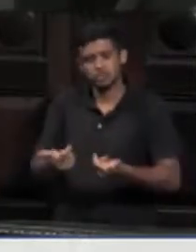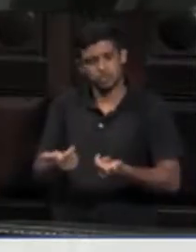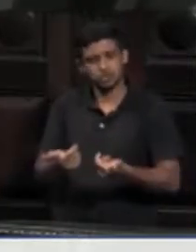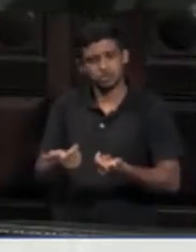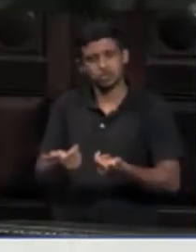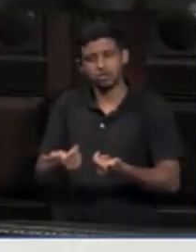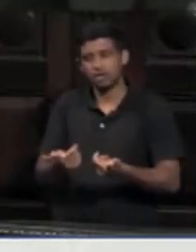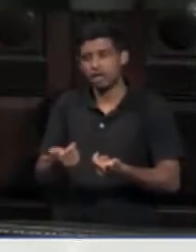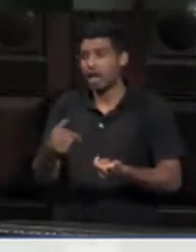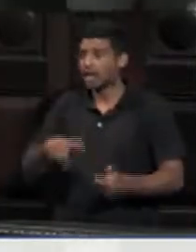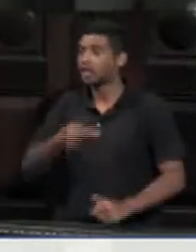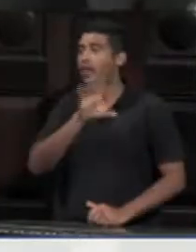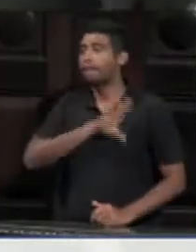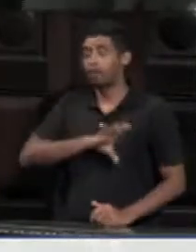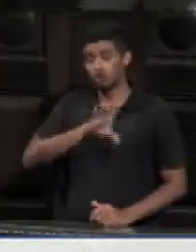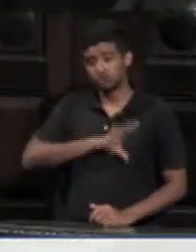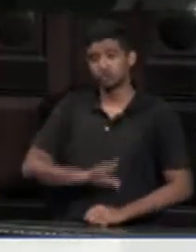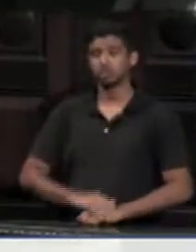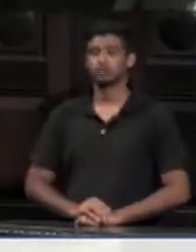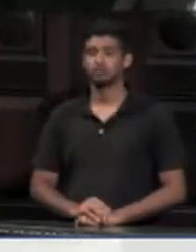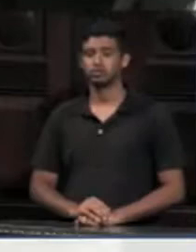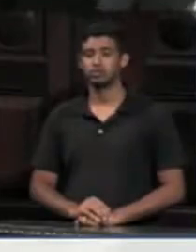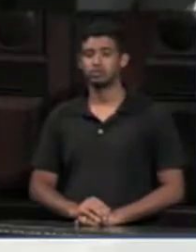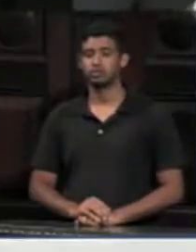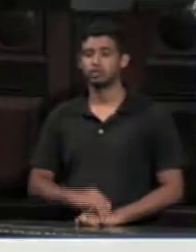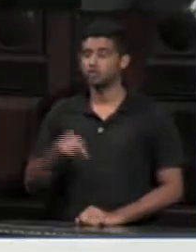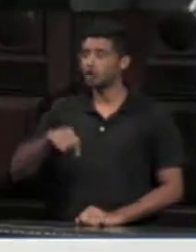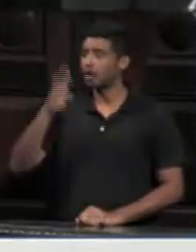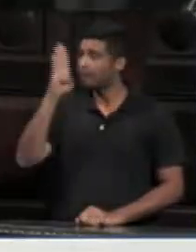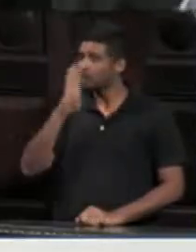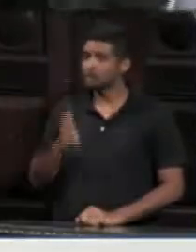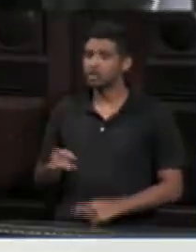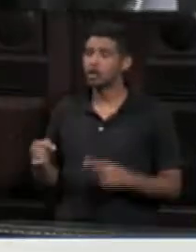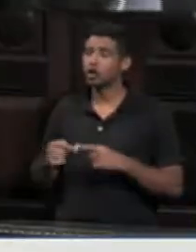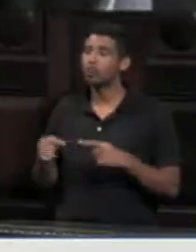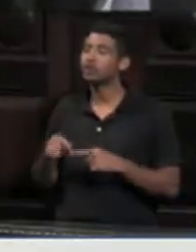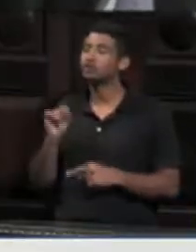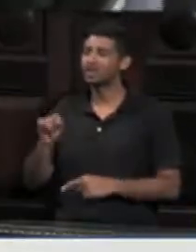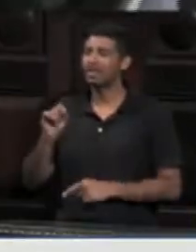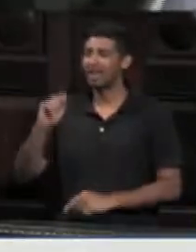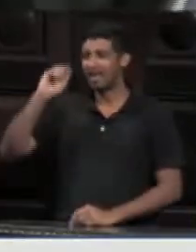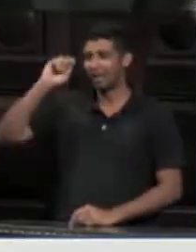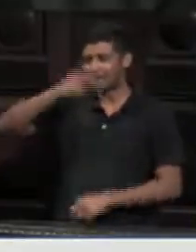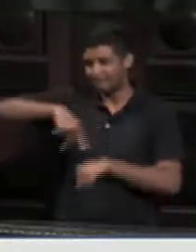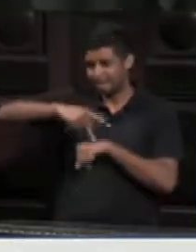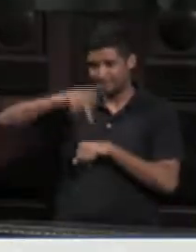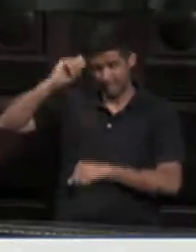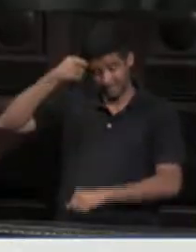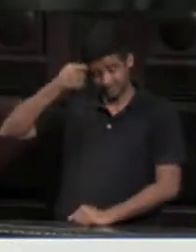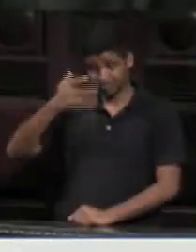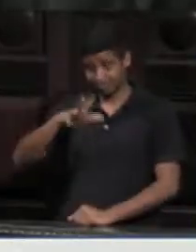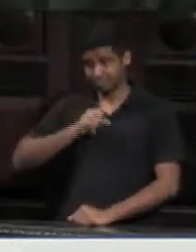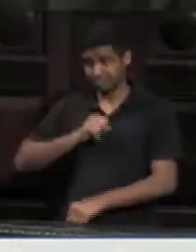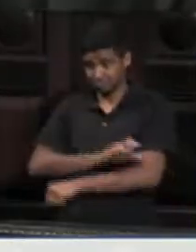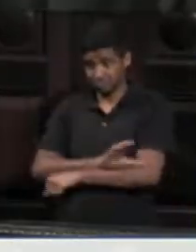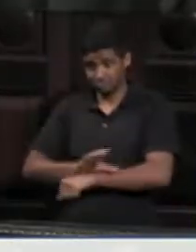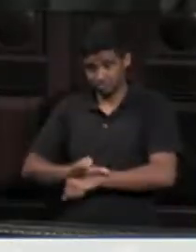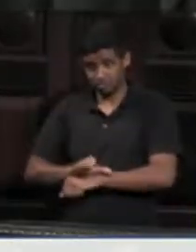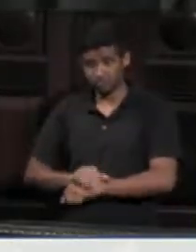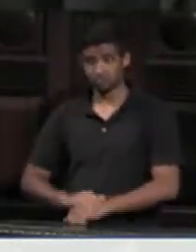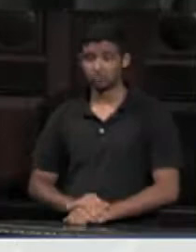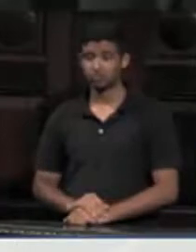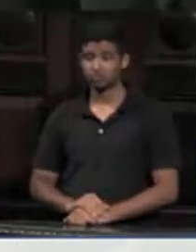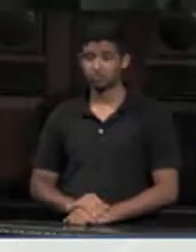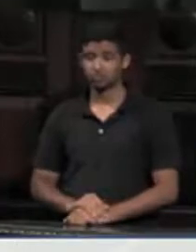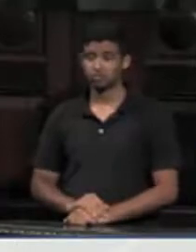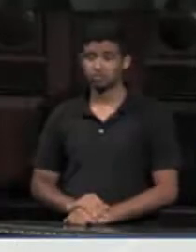cultura portuguesa. Nossa cultura brasileira é influenciada pela cultura afro. Nós somos multiculturais por